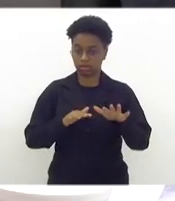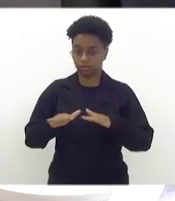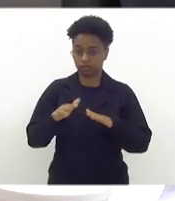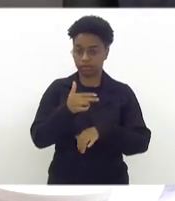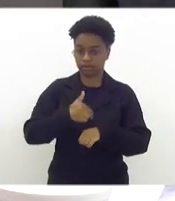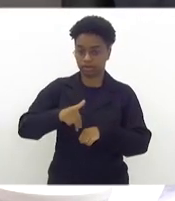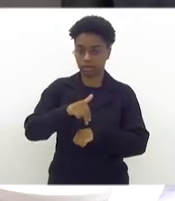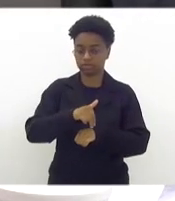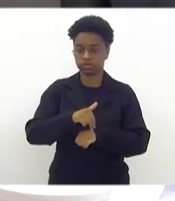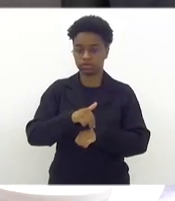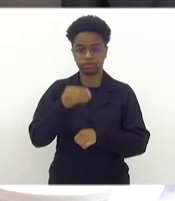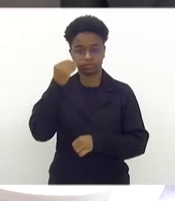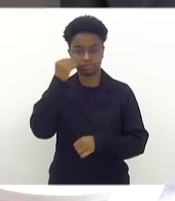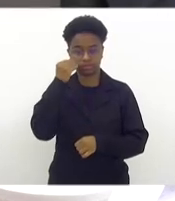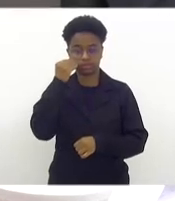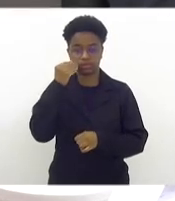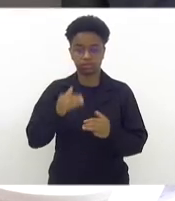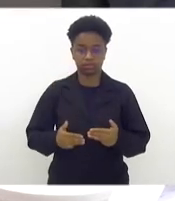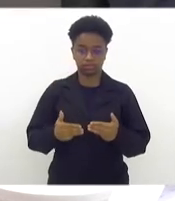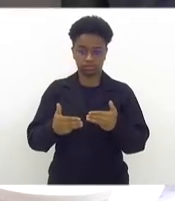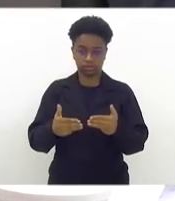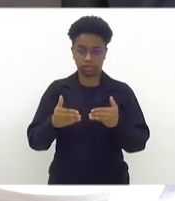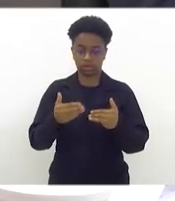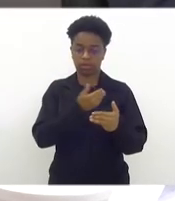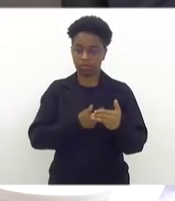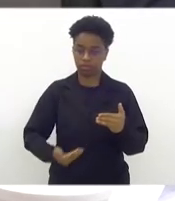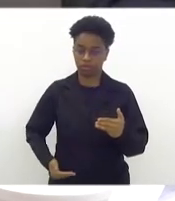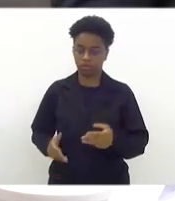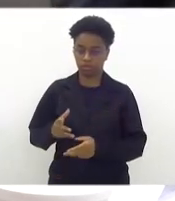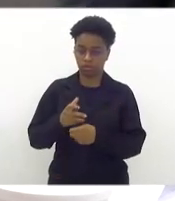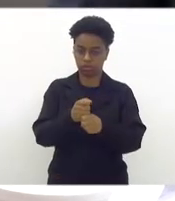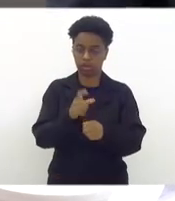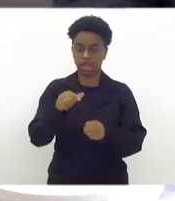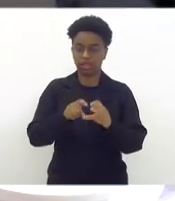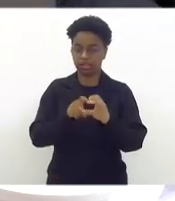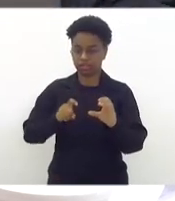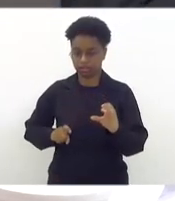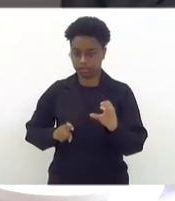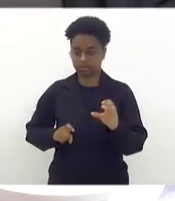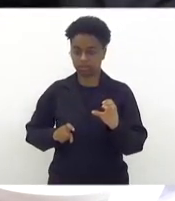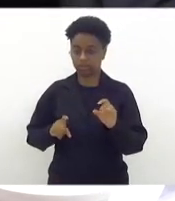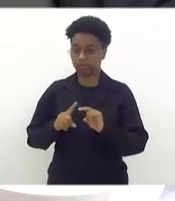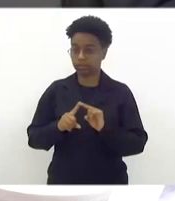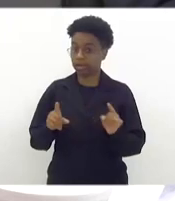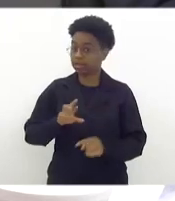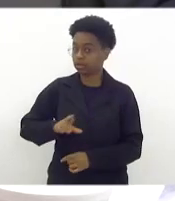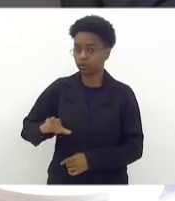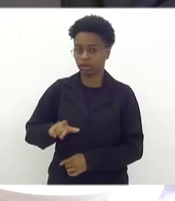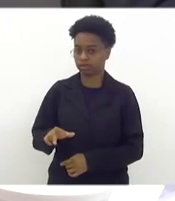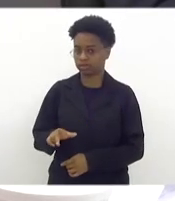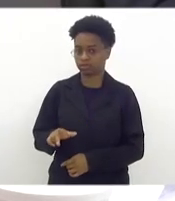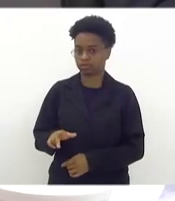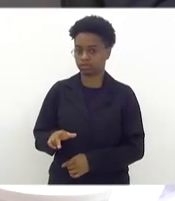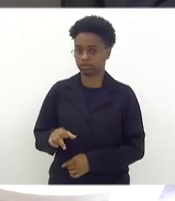nacional querendo que o Ministério Público de Contas seja um órgão independente, ele não o é.